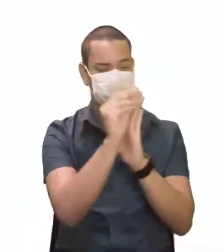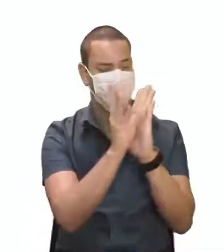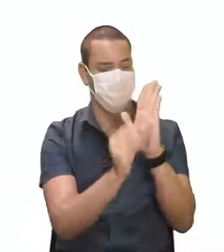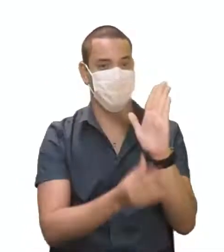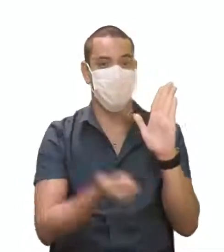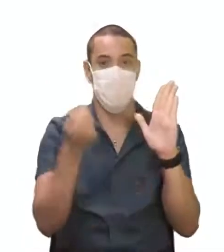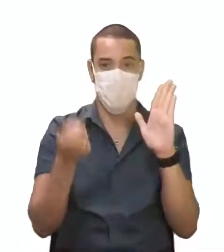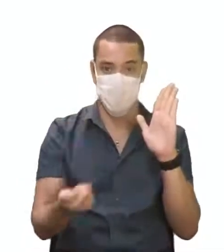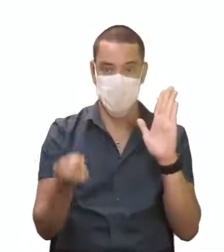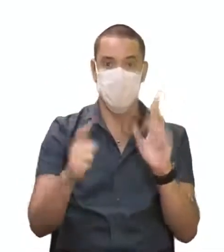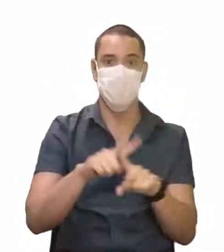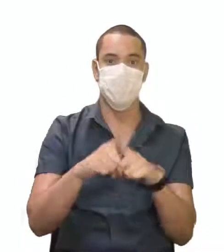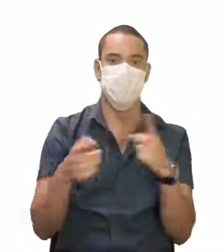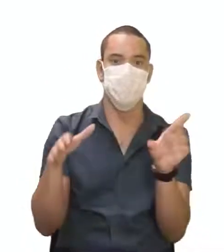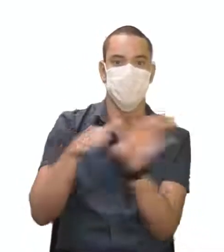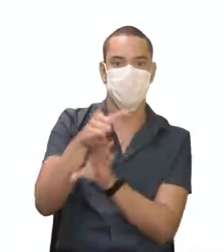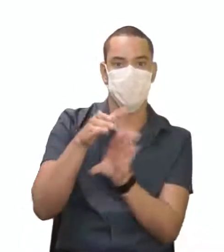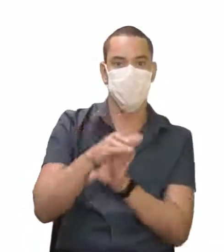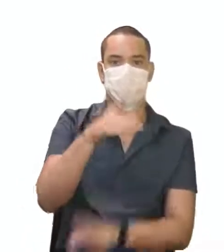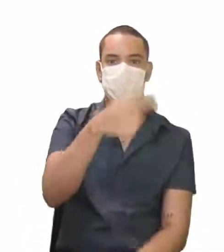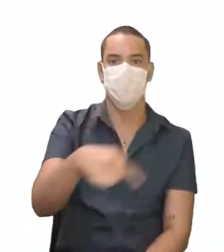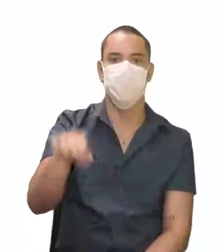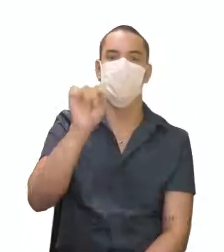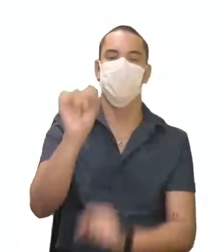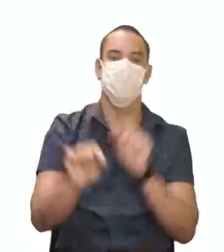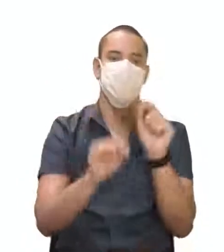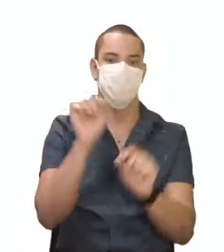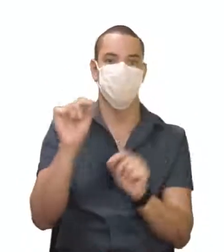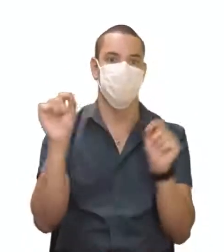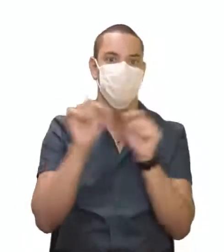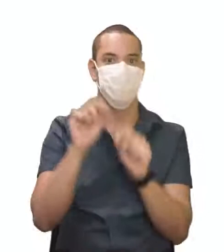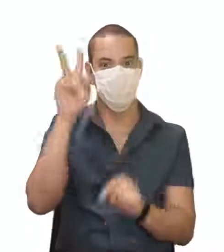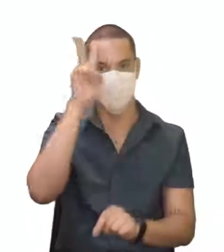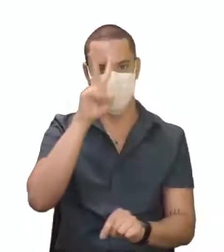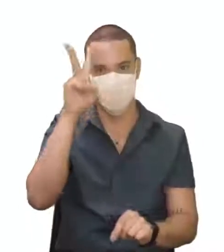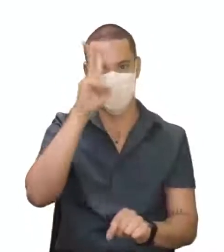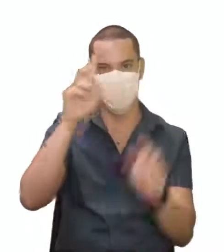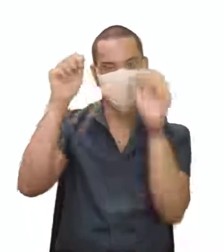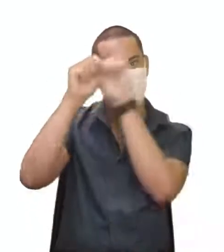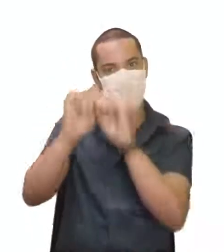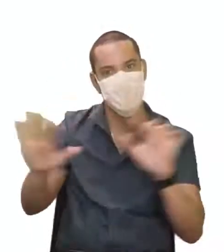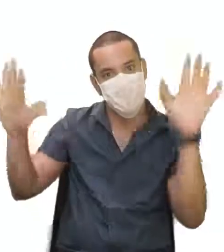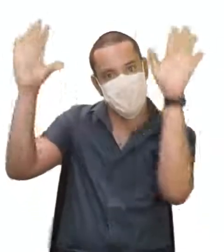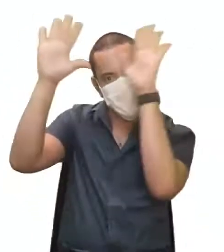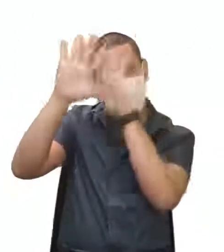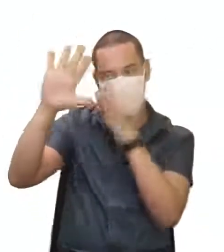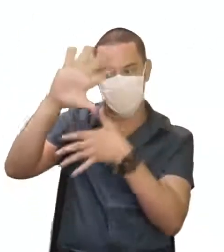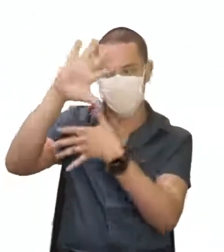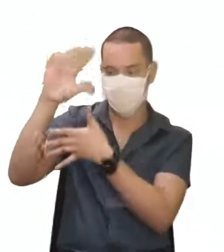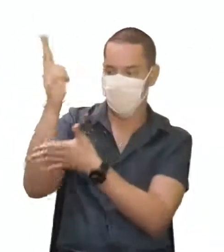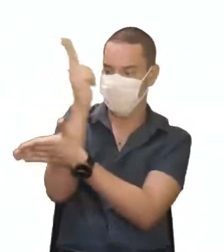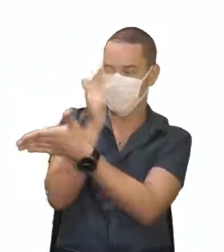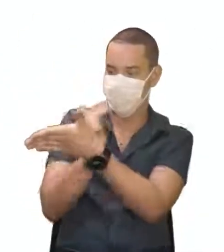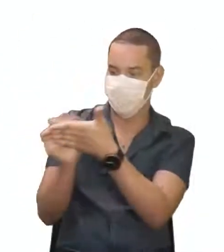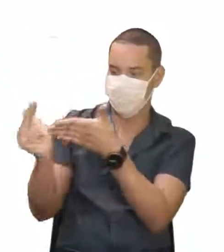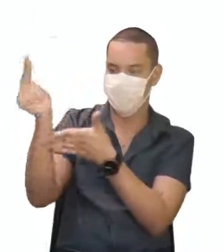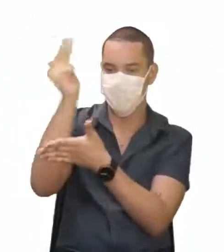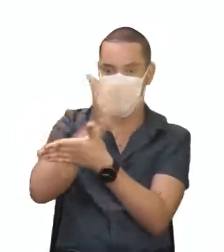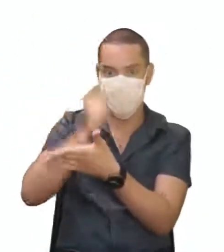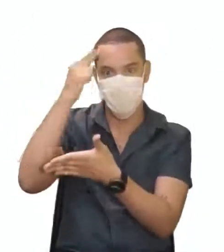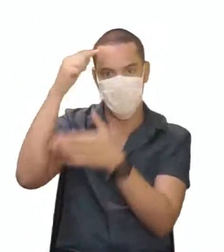informações. Então, o que eu te aconselho? Construir aqueles mapas mentais, né? Para que você consiga,